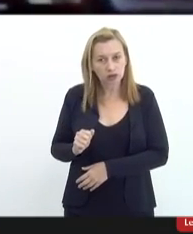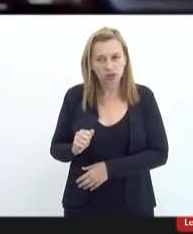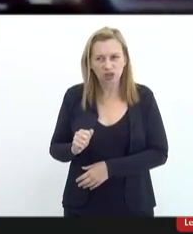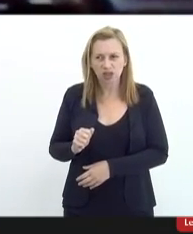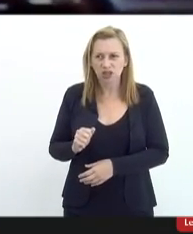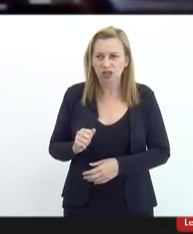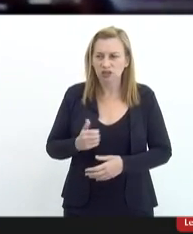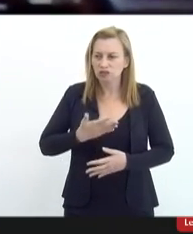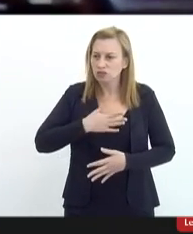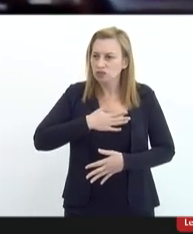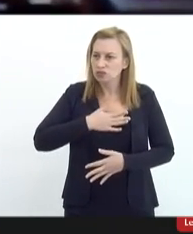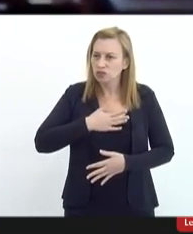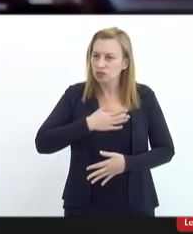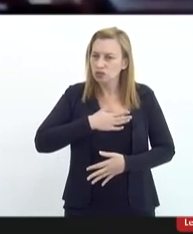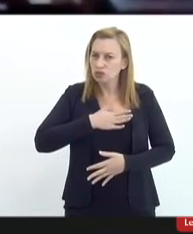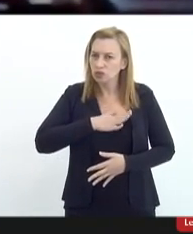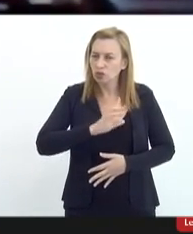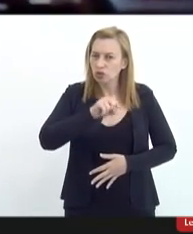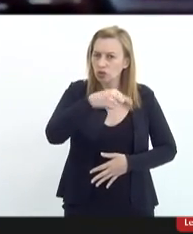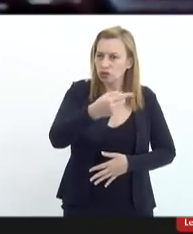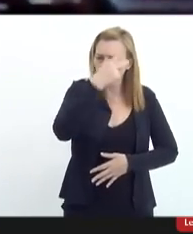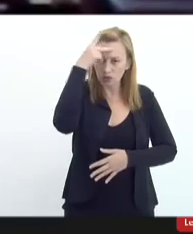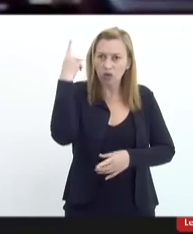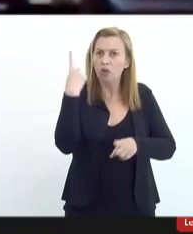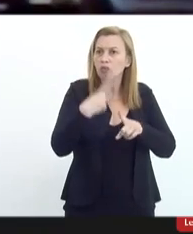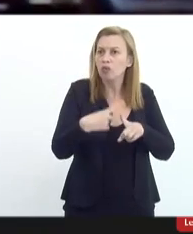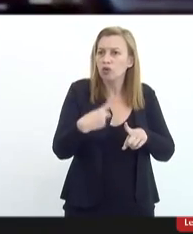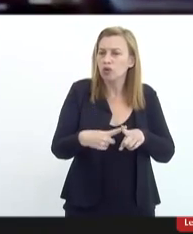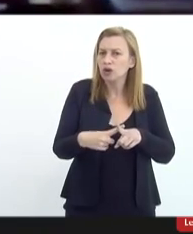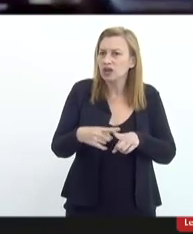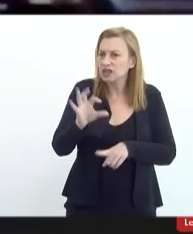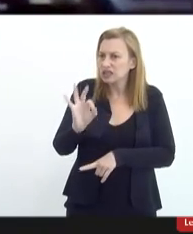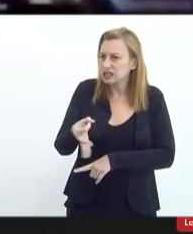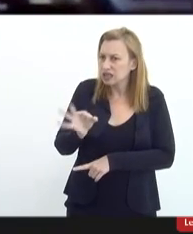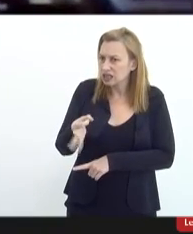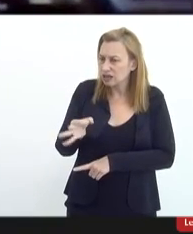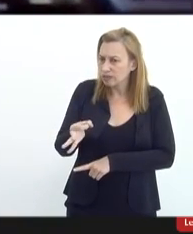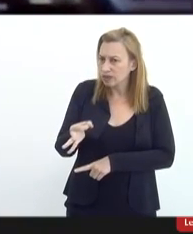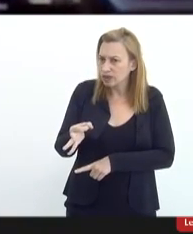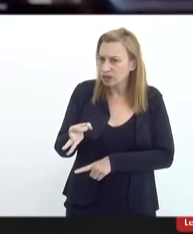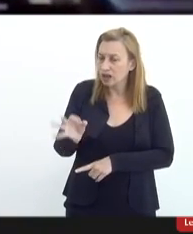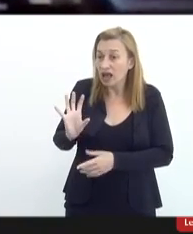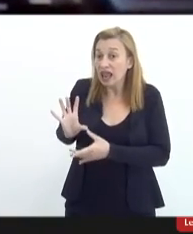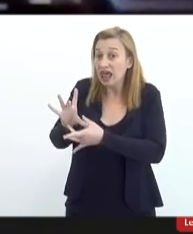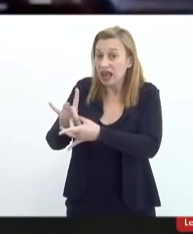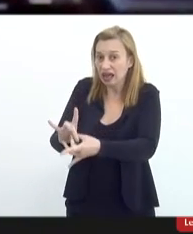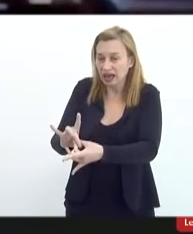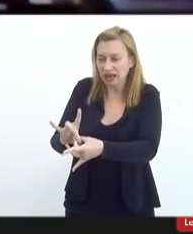incomoda muito, porque ela é absolutamente ligada